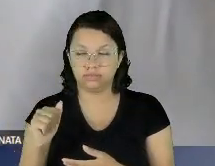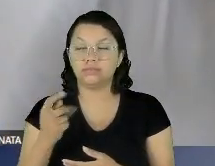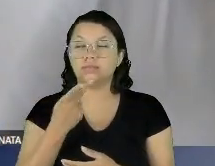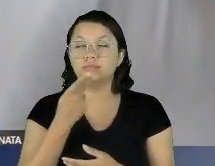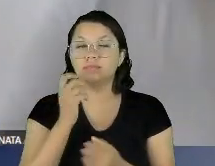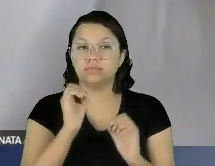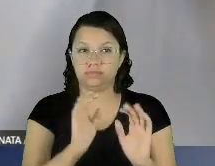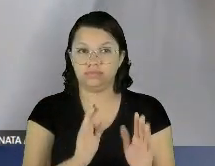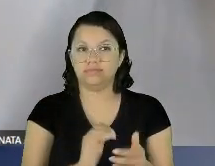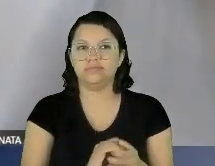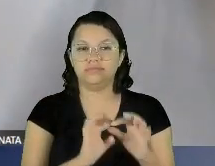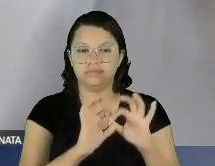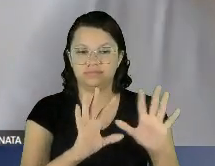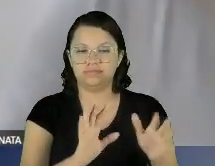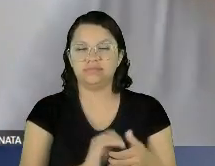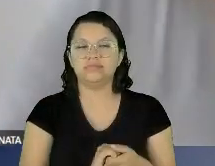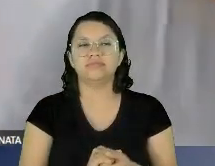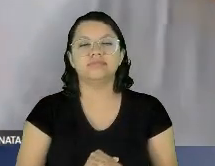sua, doutora.